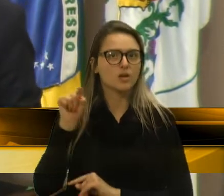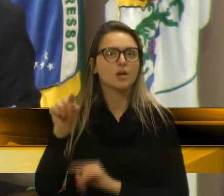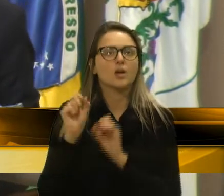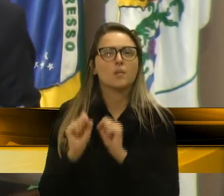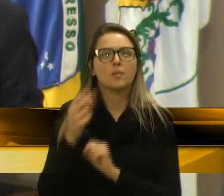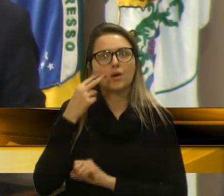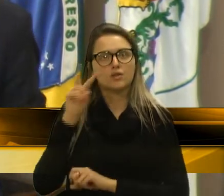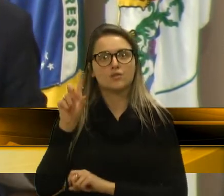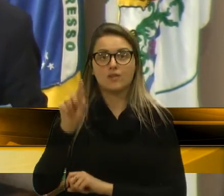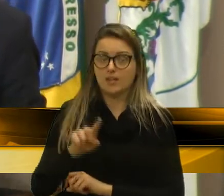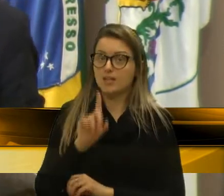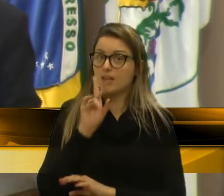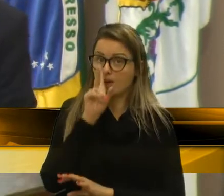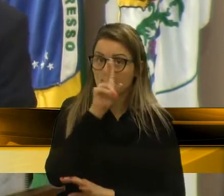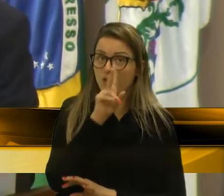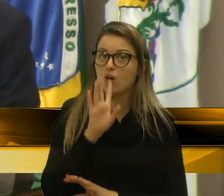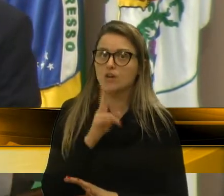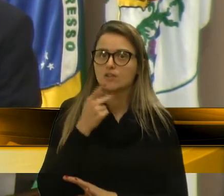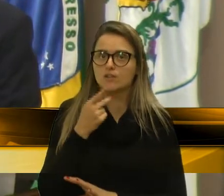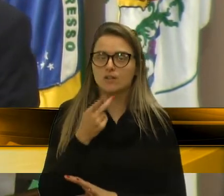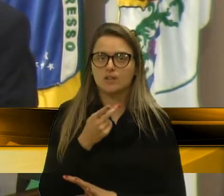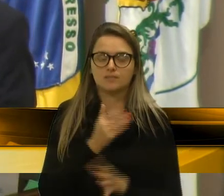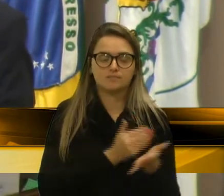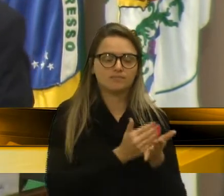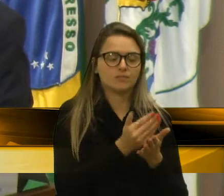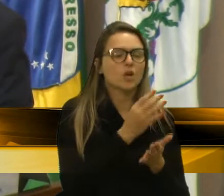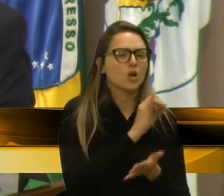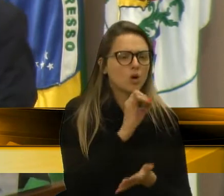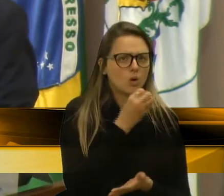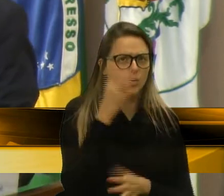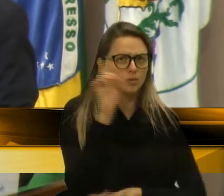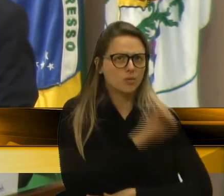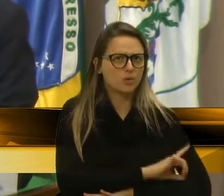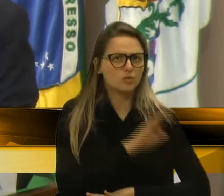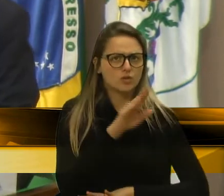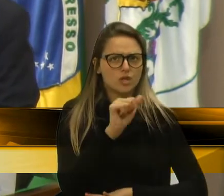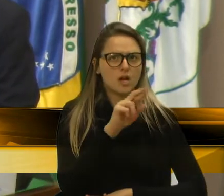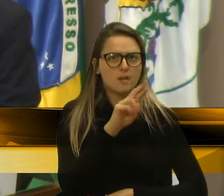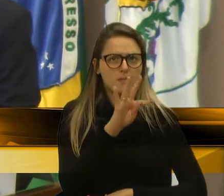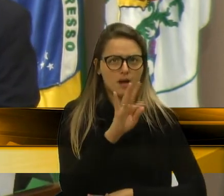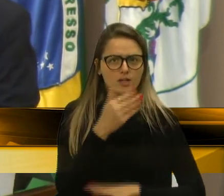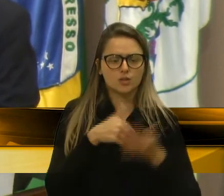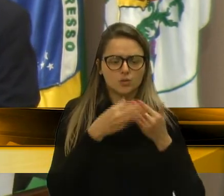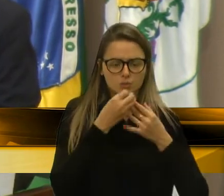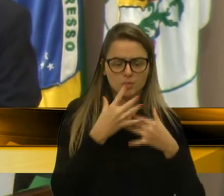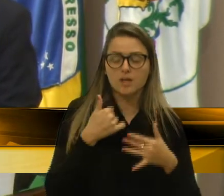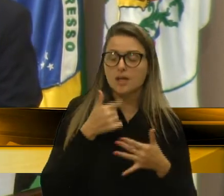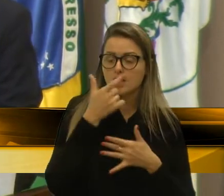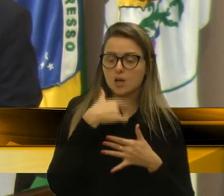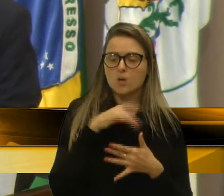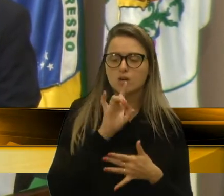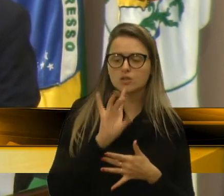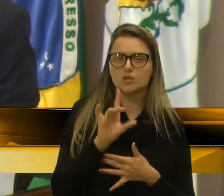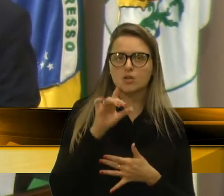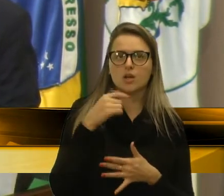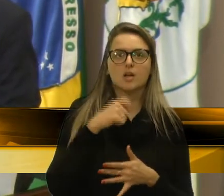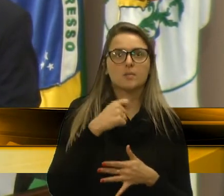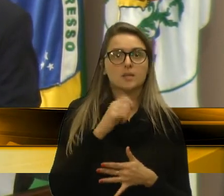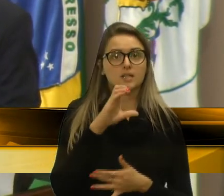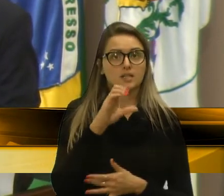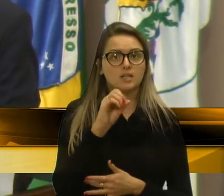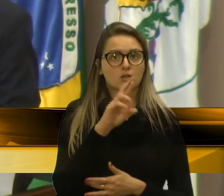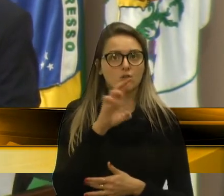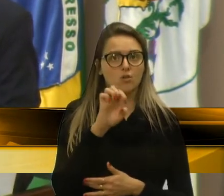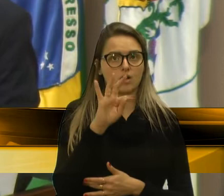são fortes. Então ele começa: oi, bom dia, Bardo, tudo bom? Eu acho só o seguinte, eu acho que tem que ter um corretivo no